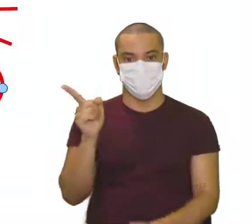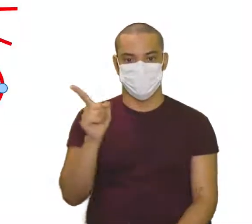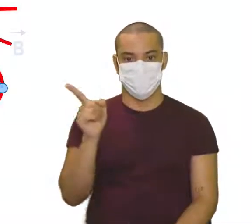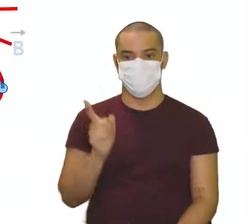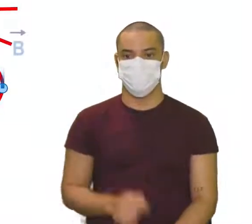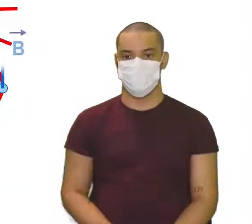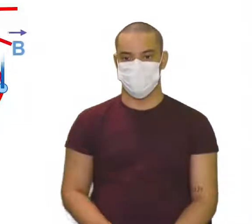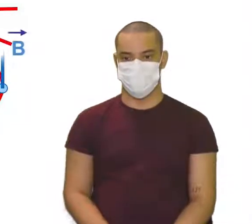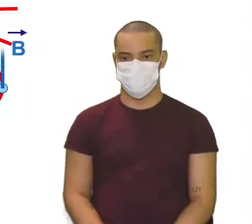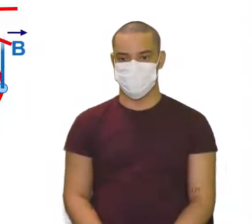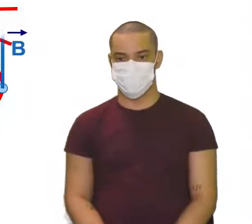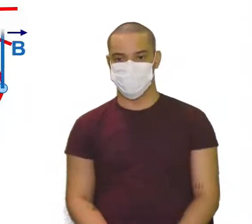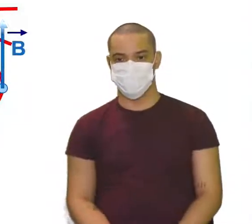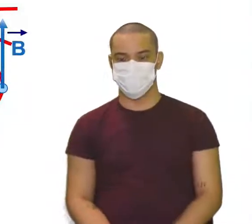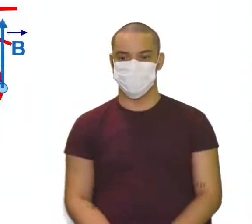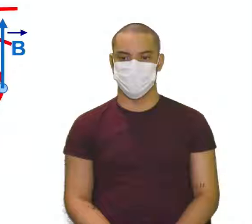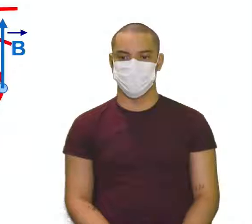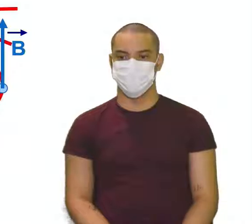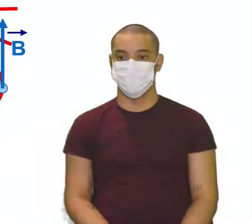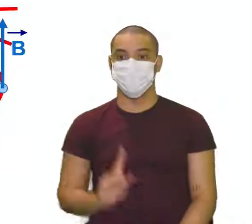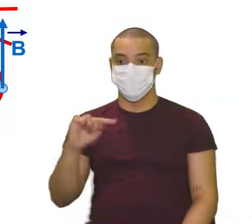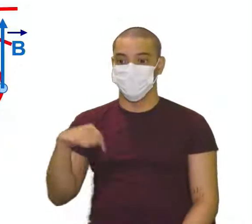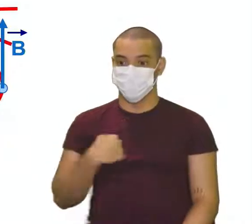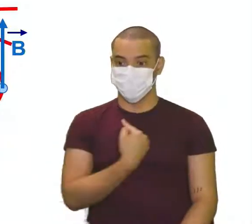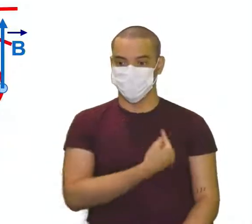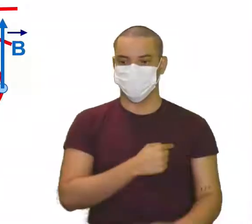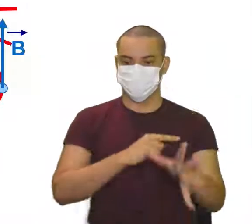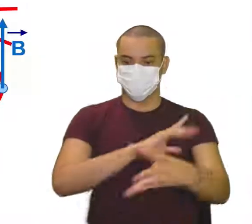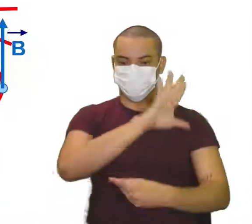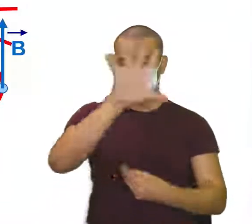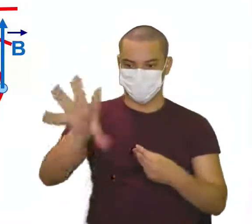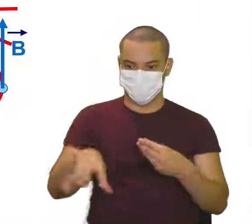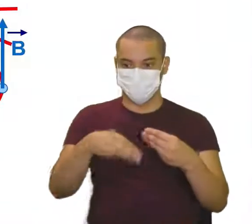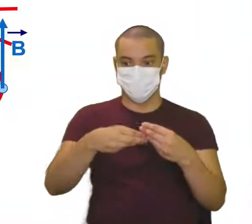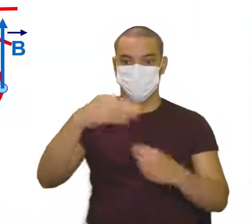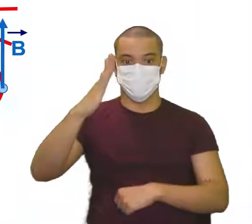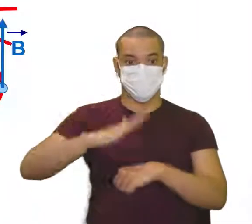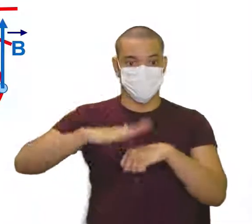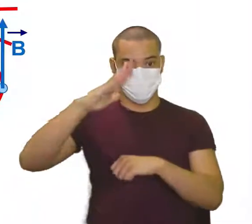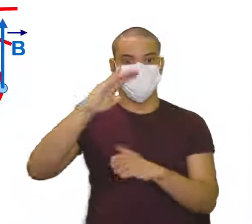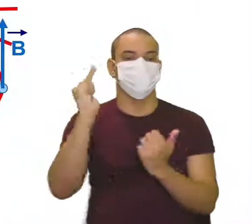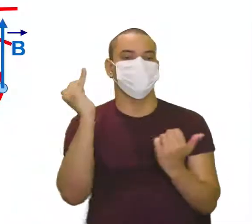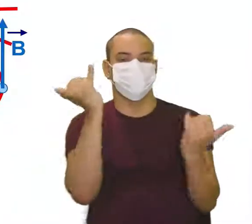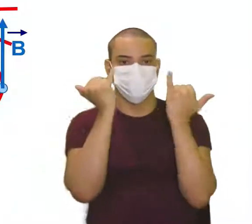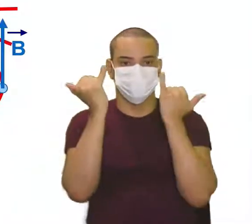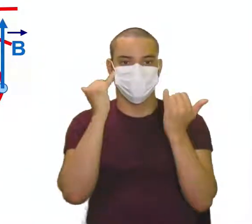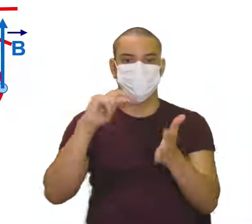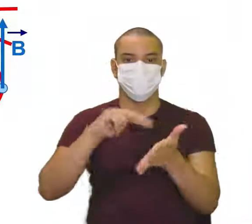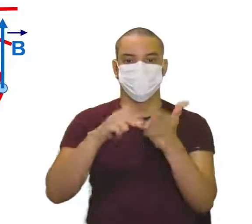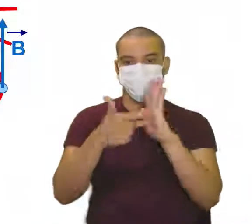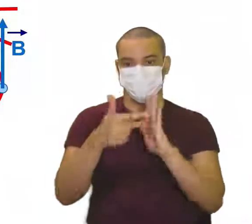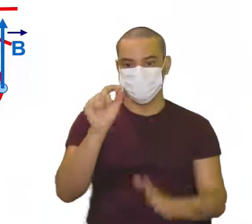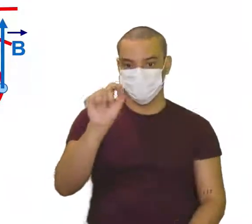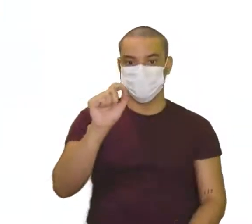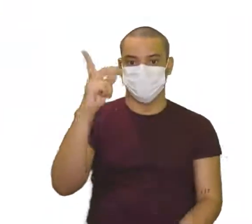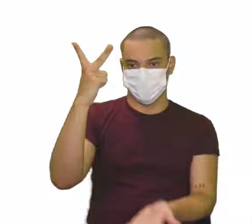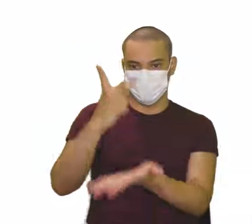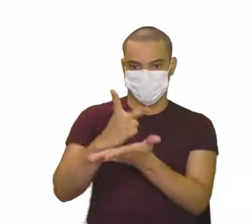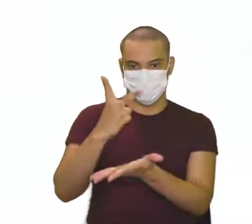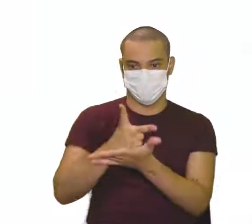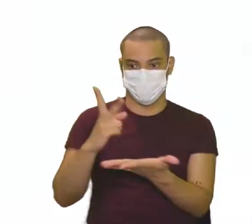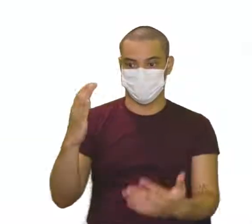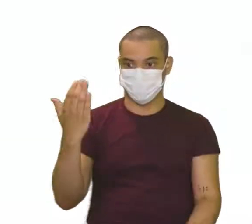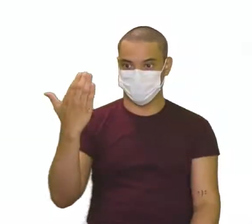aqui, ok? E para a gente complementar mais ainda a nossa informação, se a gente colocar aqui, olha